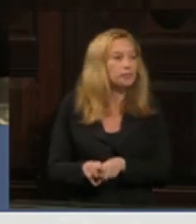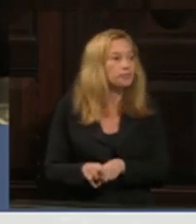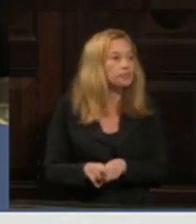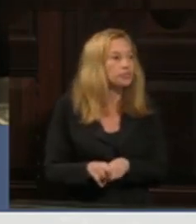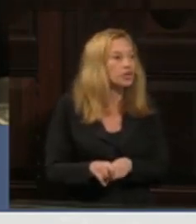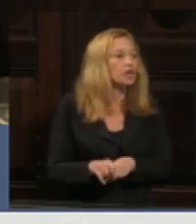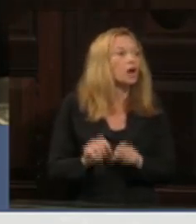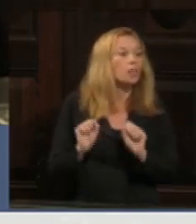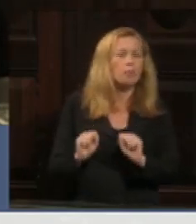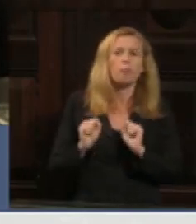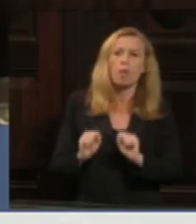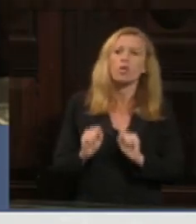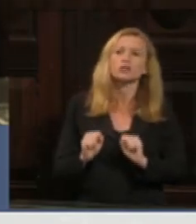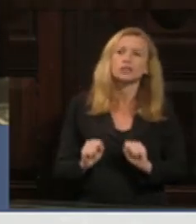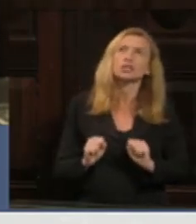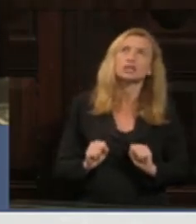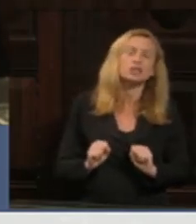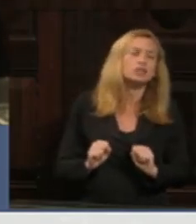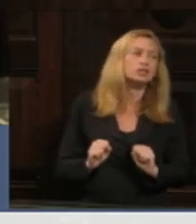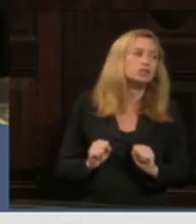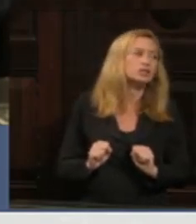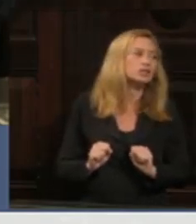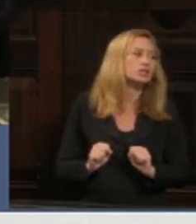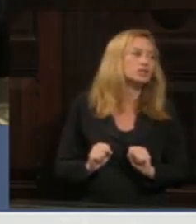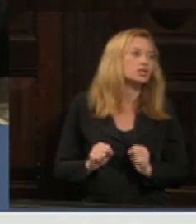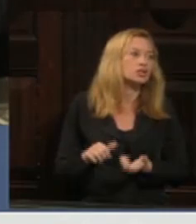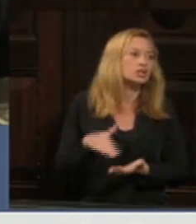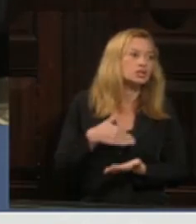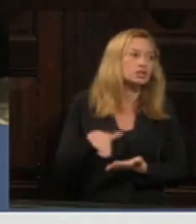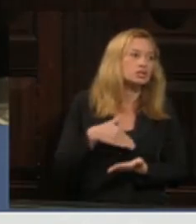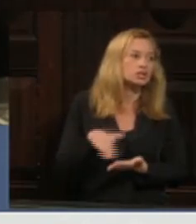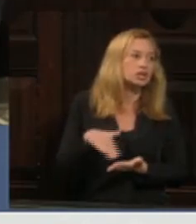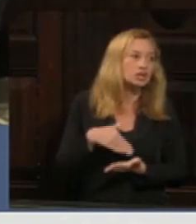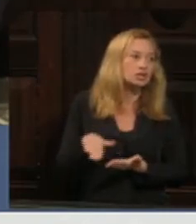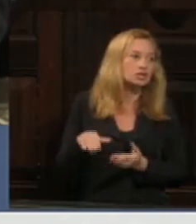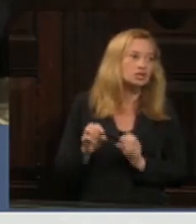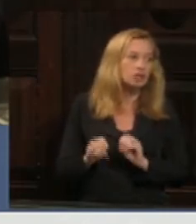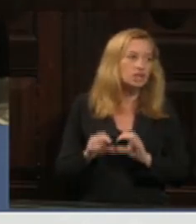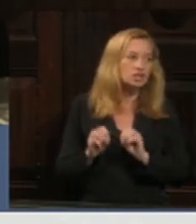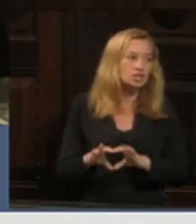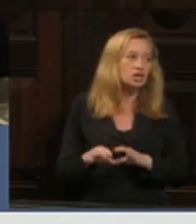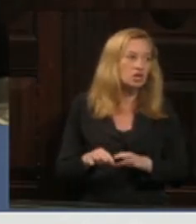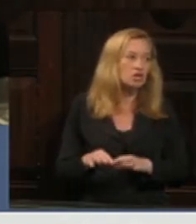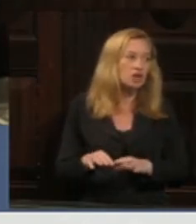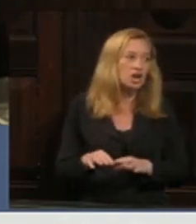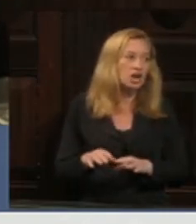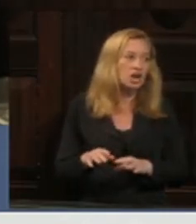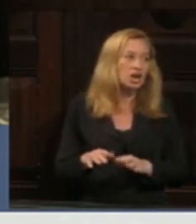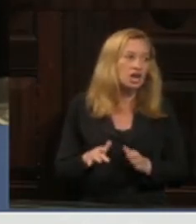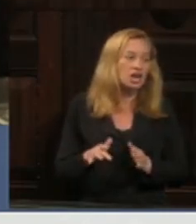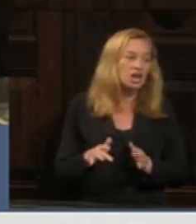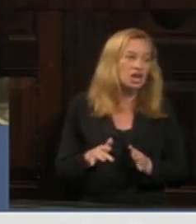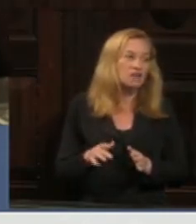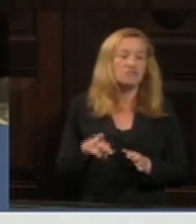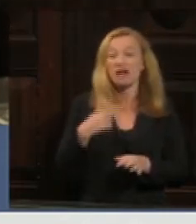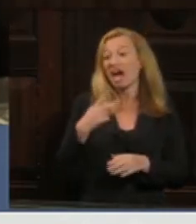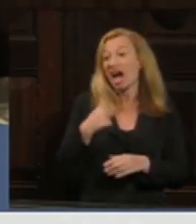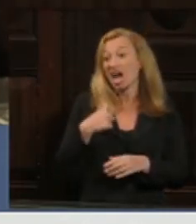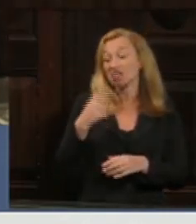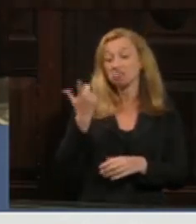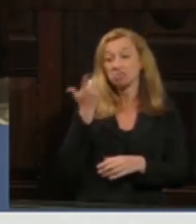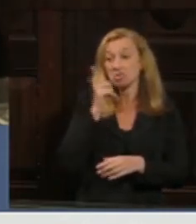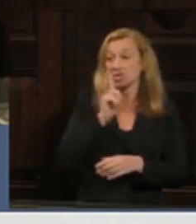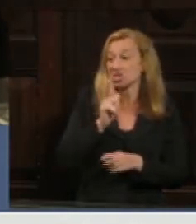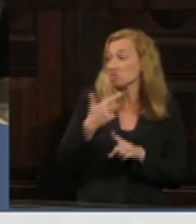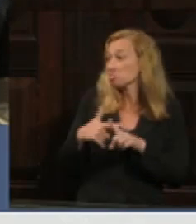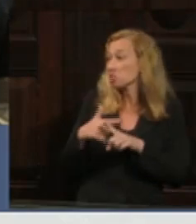isso pode virar, na boca de alguns secretários de Educação, um bom pretexto. Olha, não consigo fazer porque a Fazenda não liberou, não consigo fazer porque a Fazenda não